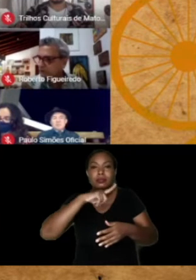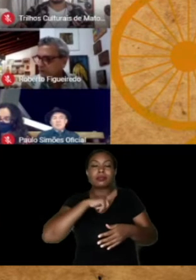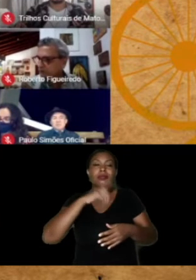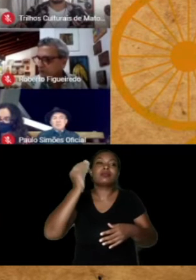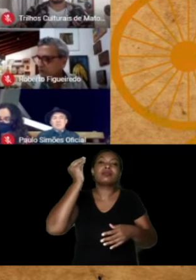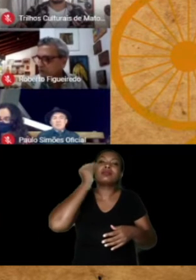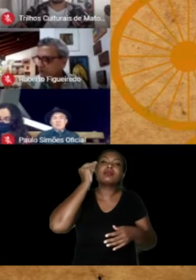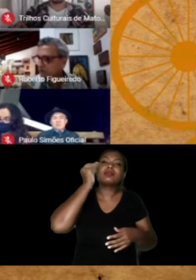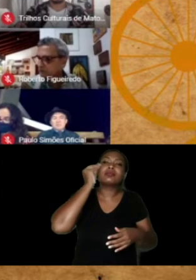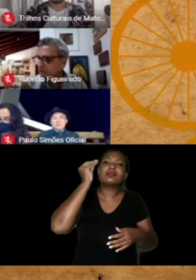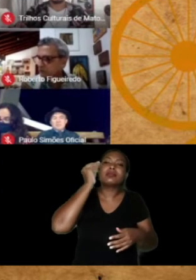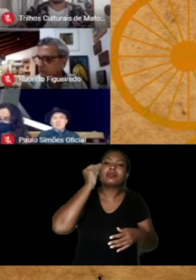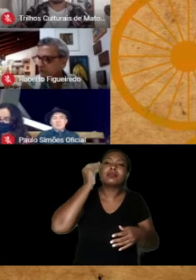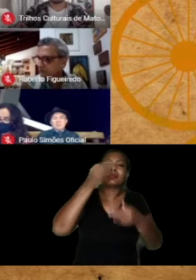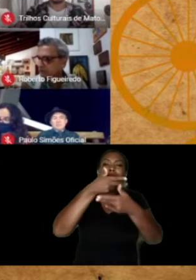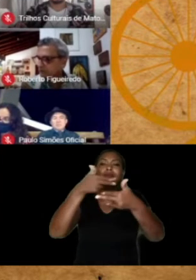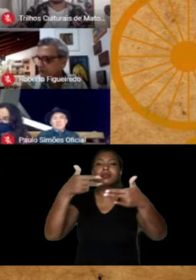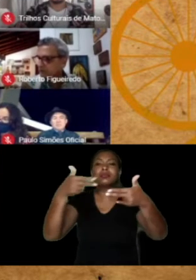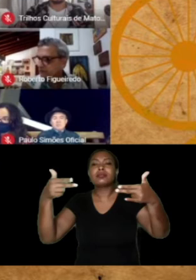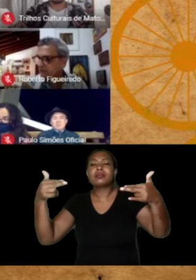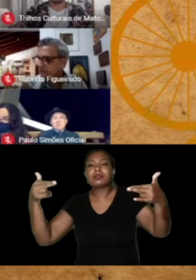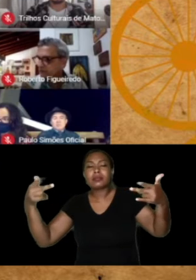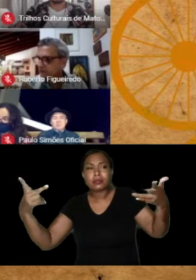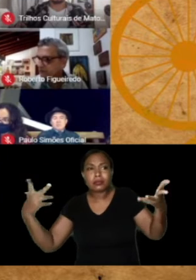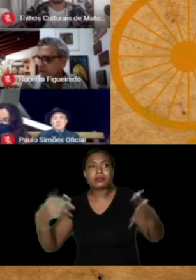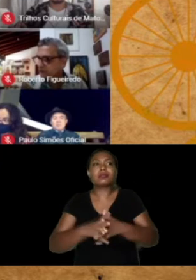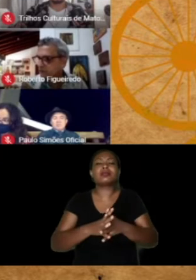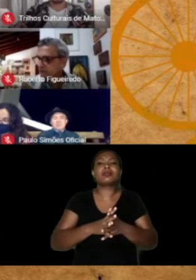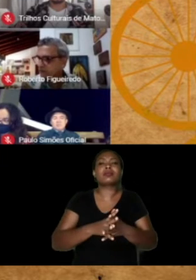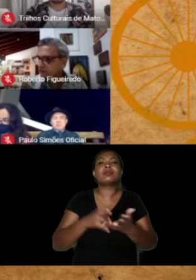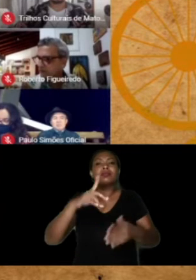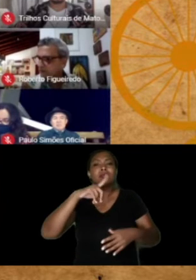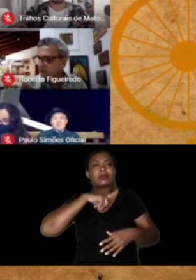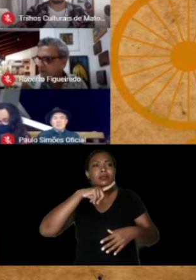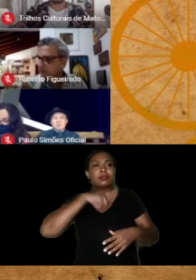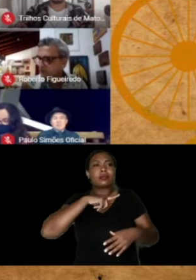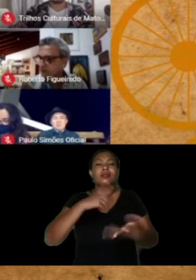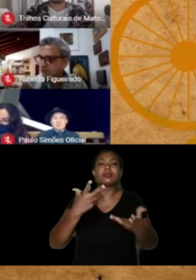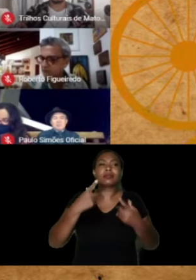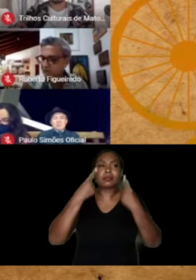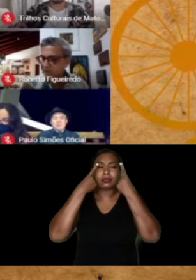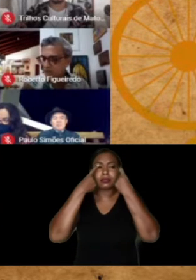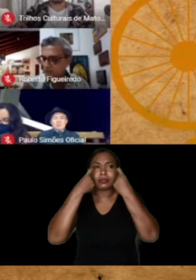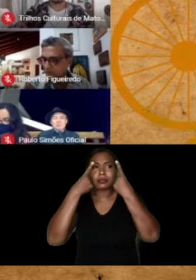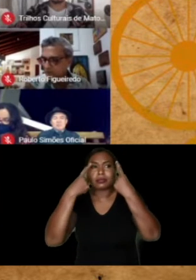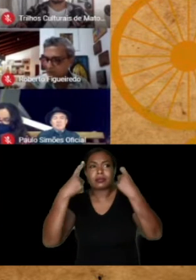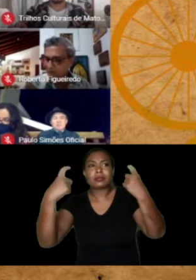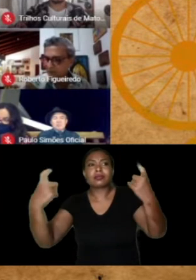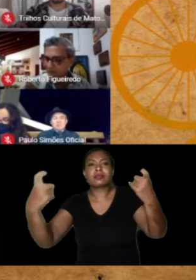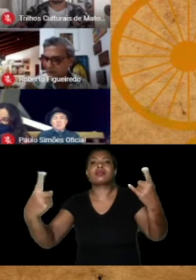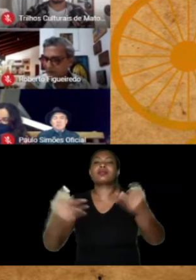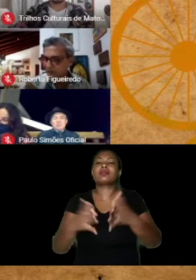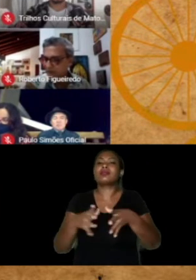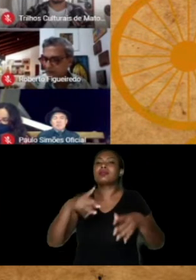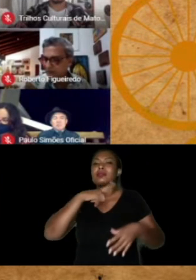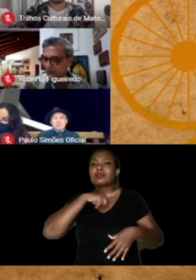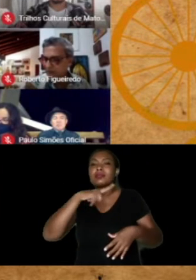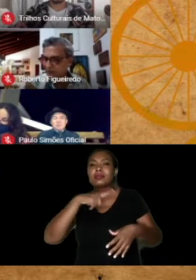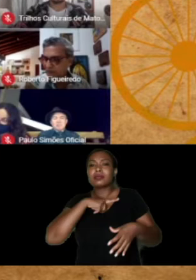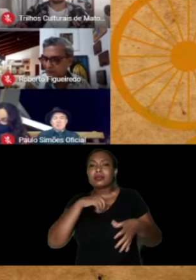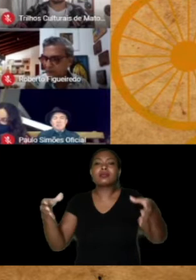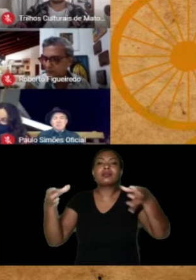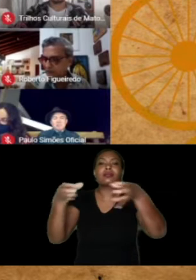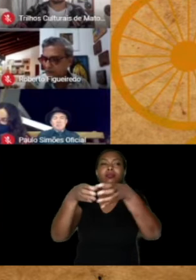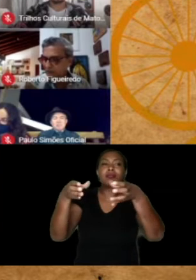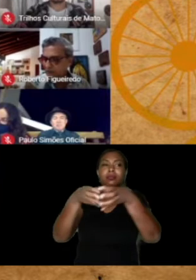experiências, sabe? E ele é um turismo muito interessante, mas vamos enganjar esse grupo